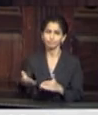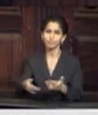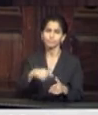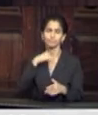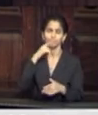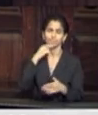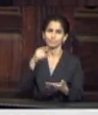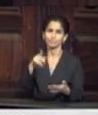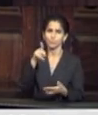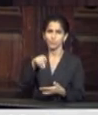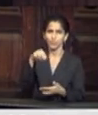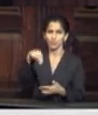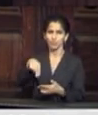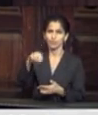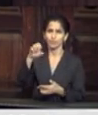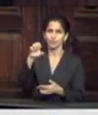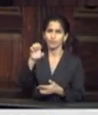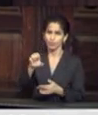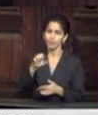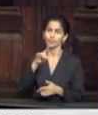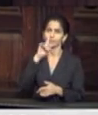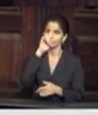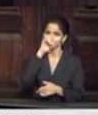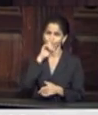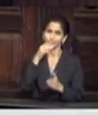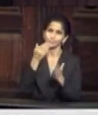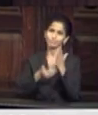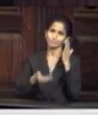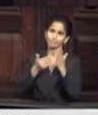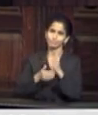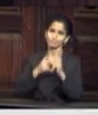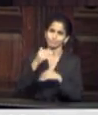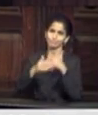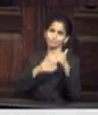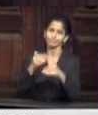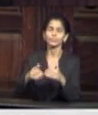Plano Nacional de Educação. Eu quero desenvolver esse tema com mais calma ao longo das próximas sessões. Muito obrigado, senhor presidente.